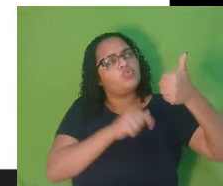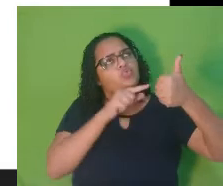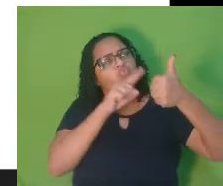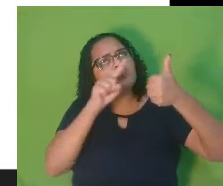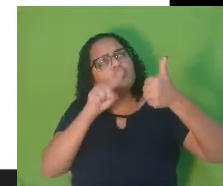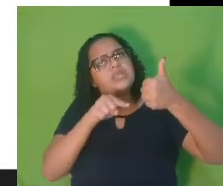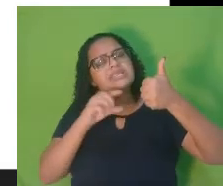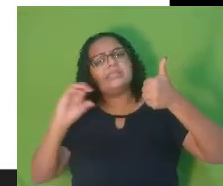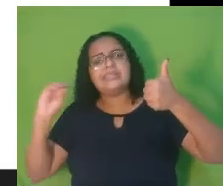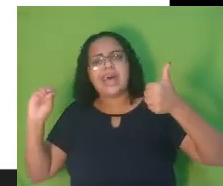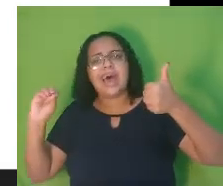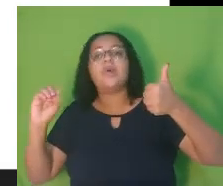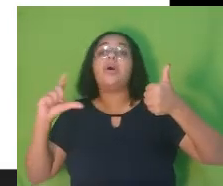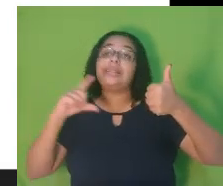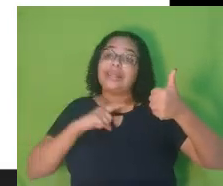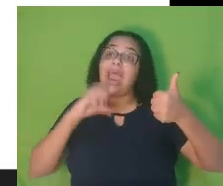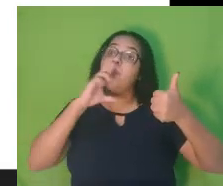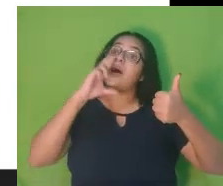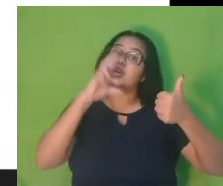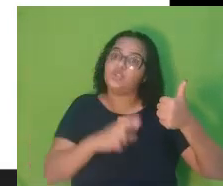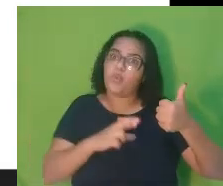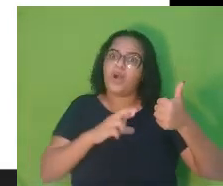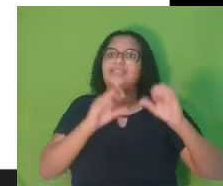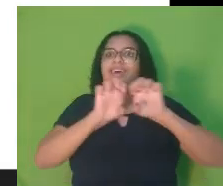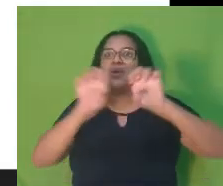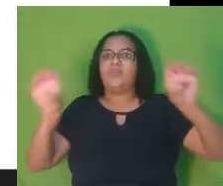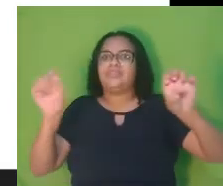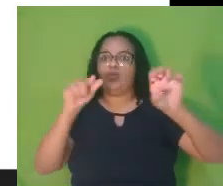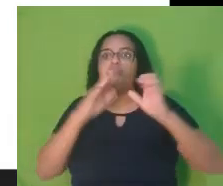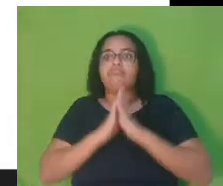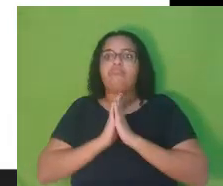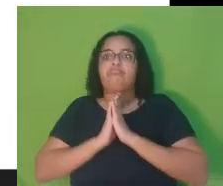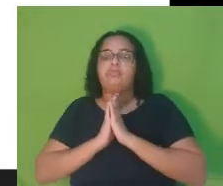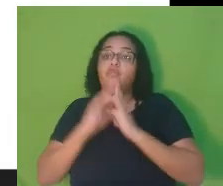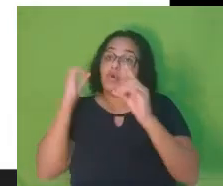1 e 0 que é a solução dessa equação?